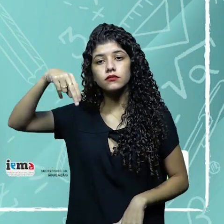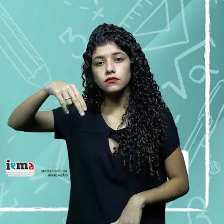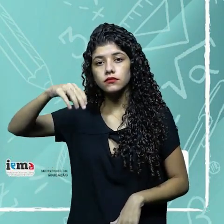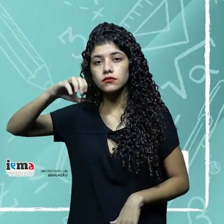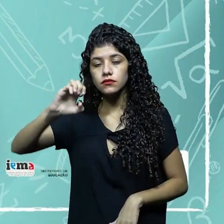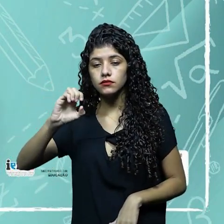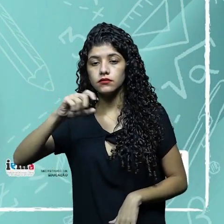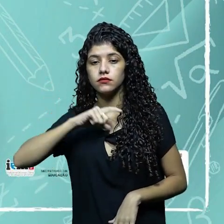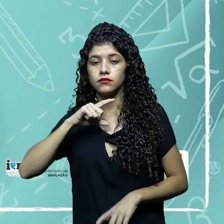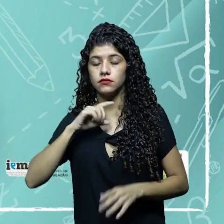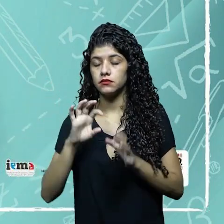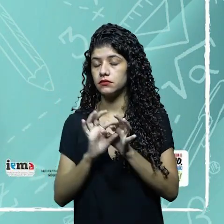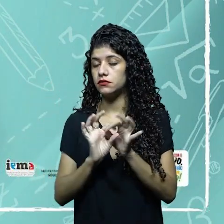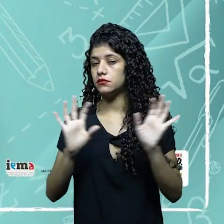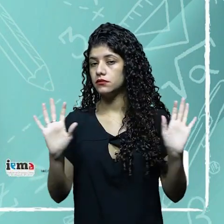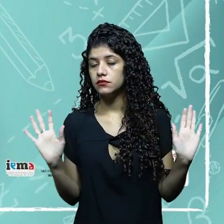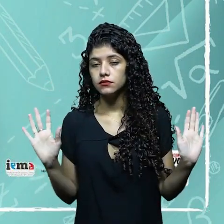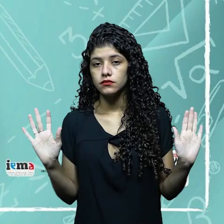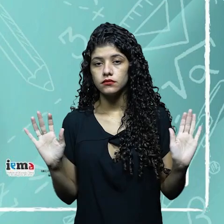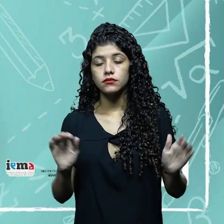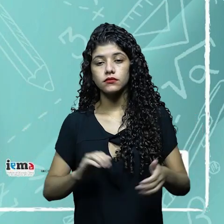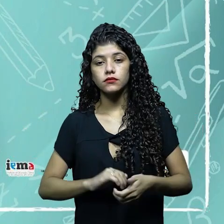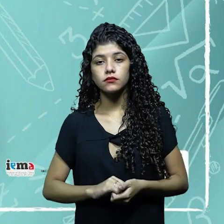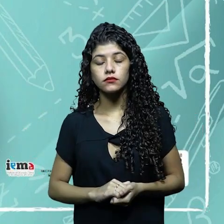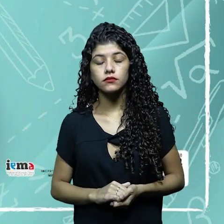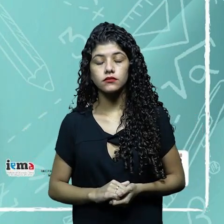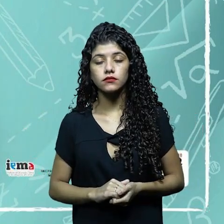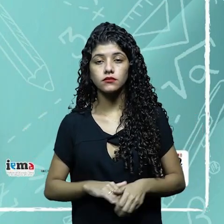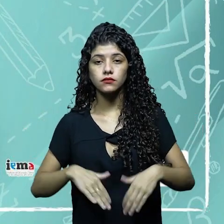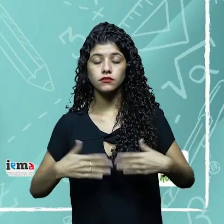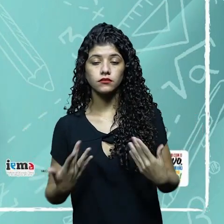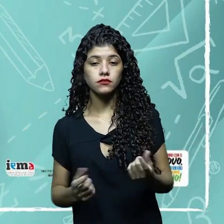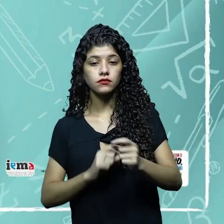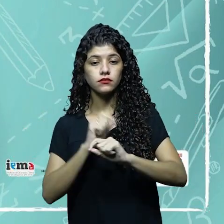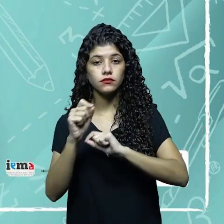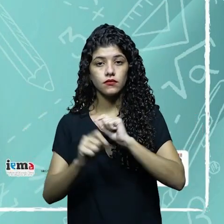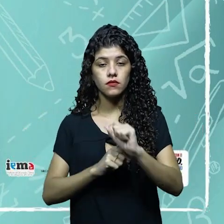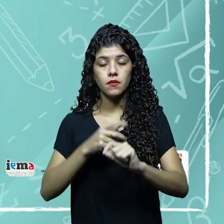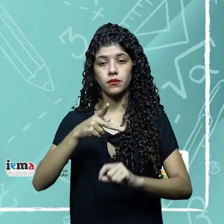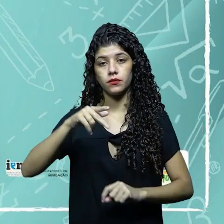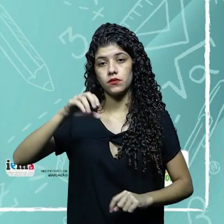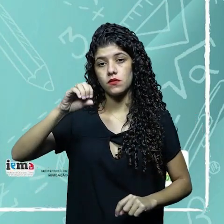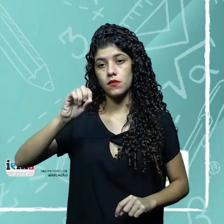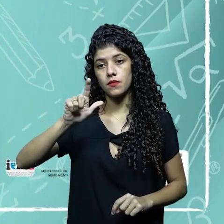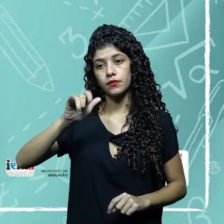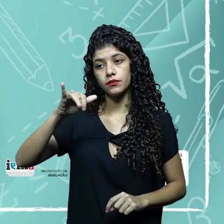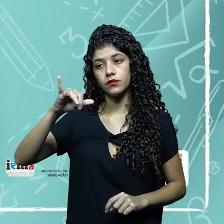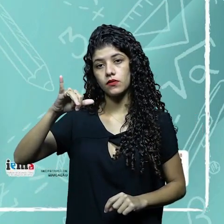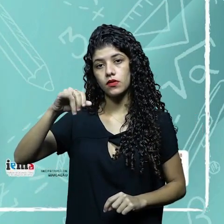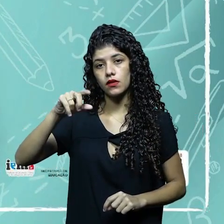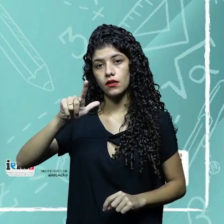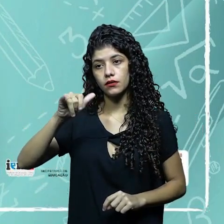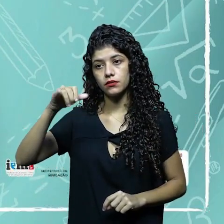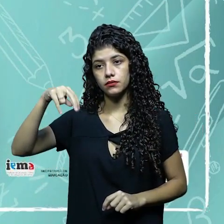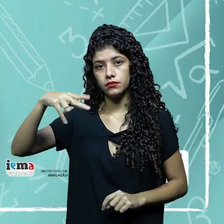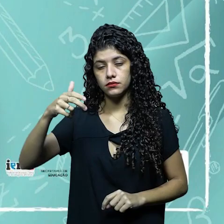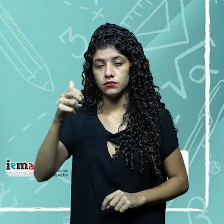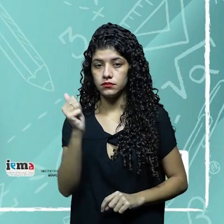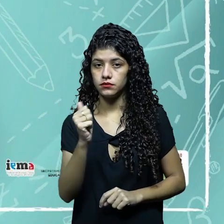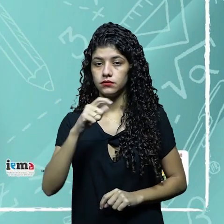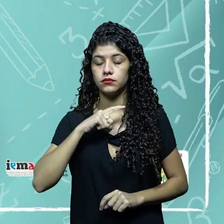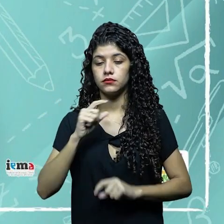vai estar com linhas independentes umas das outras, enquanto o polylinha, ela vai estar